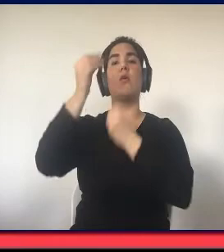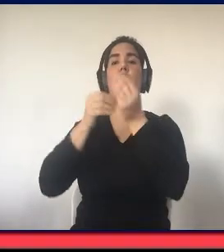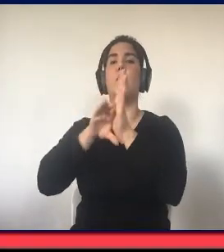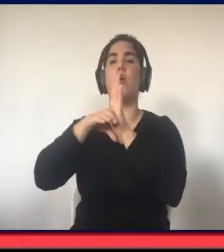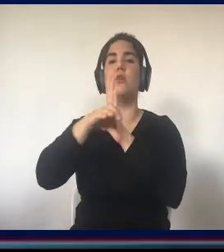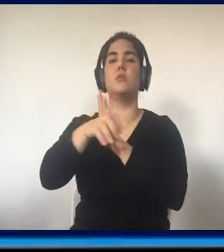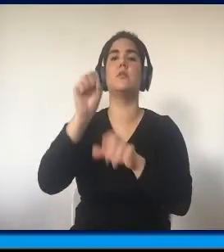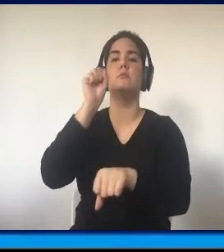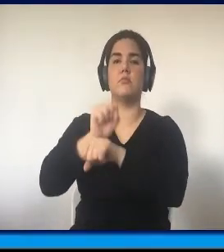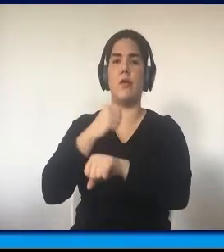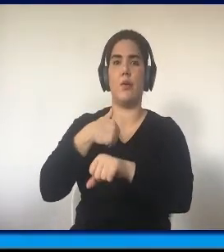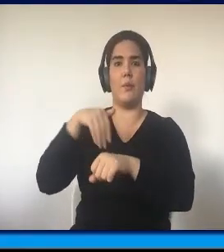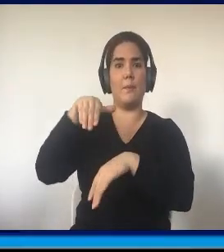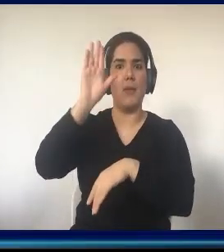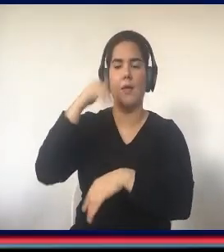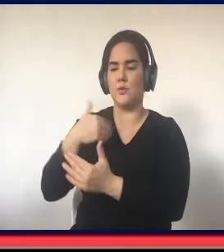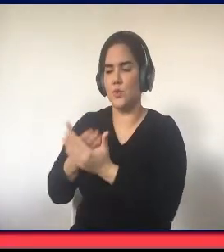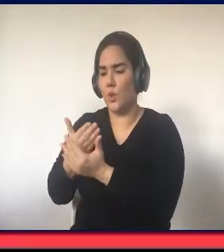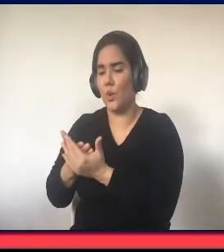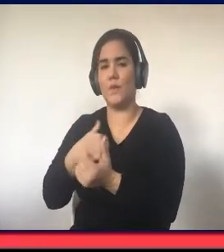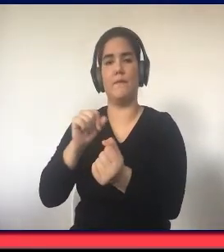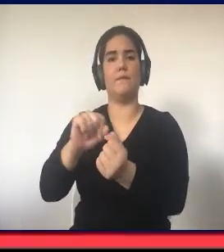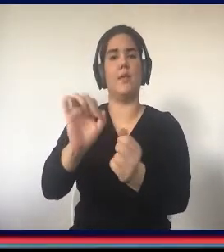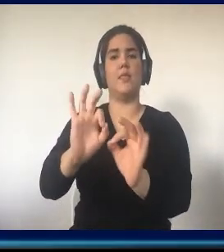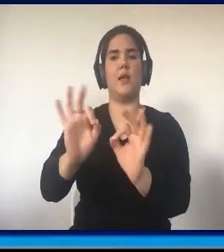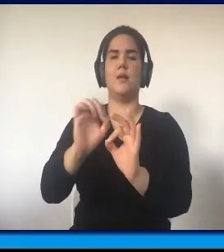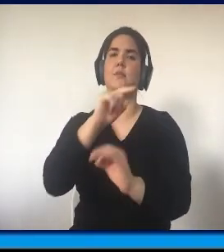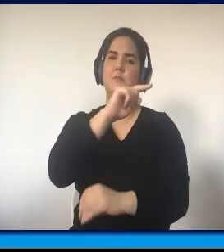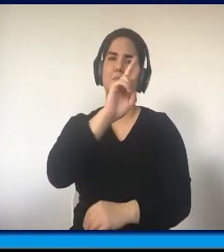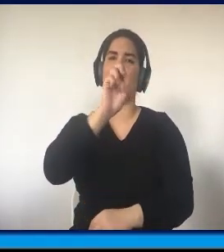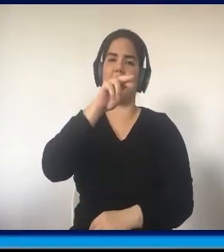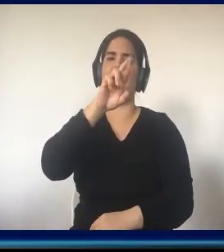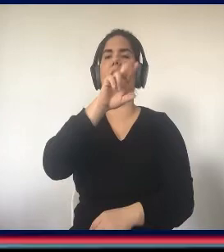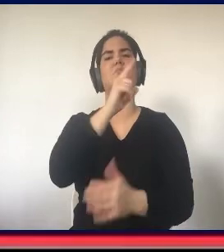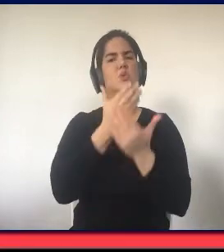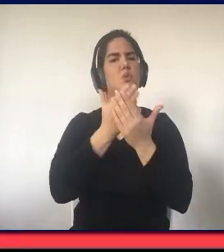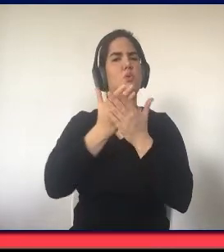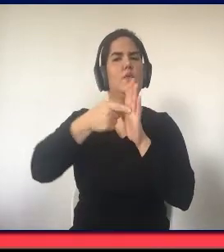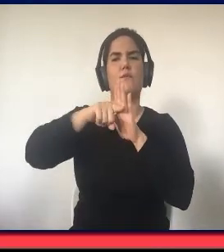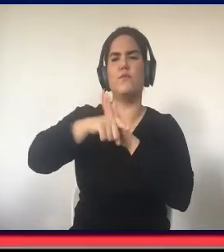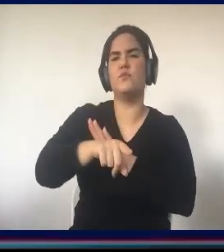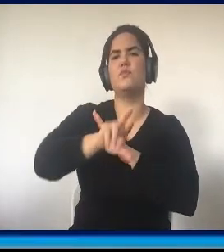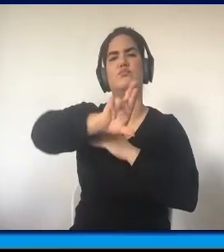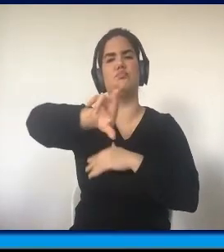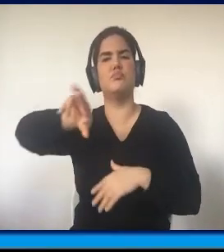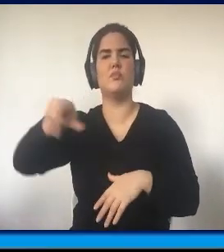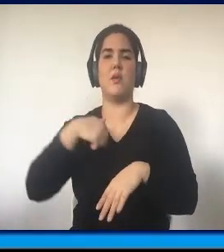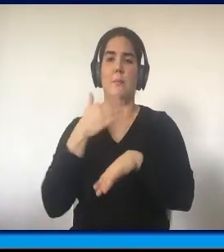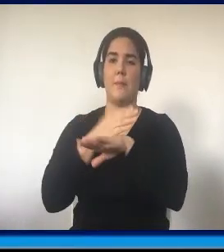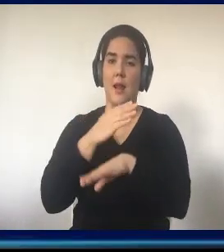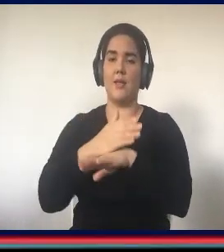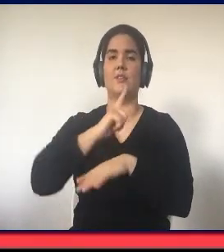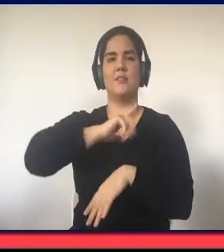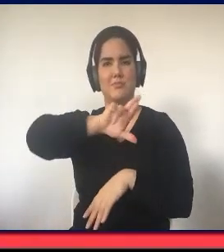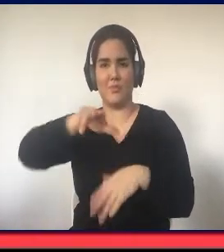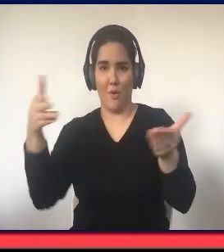O René é um cara que eu sei que ele estuda um monte de coisa. E ele coloca em prática um monte de coisa. Eu já visto o episódio de hoje. E nem